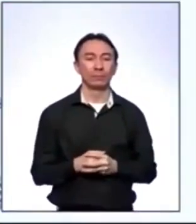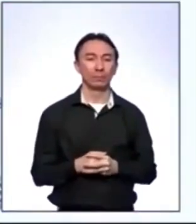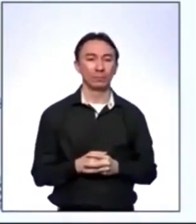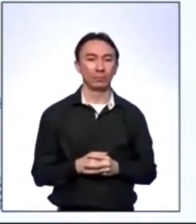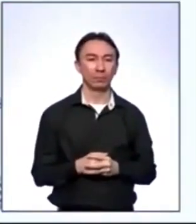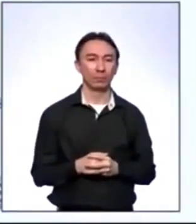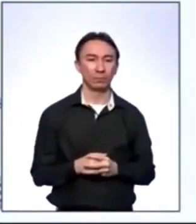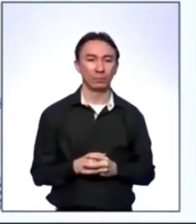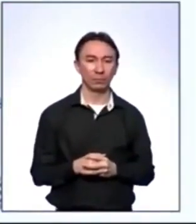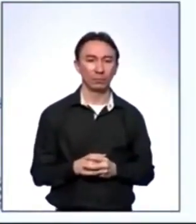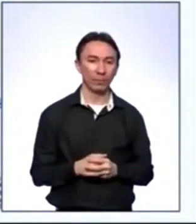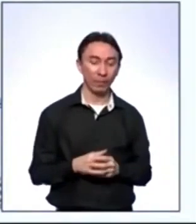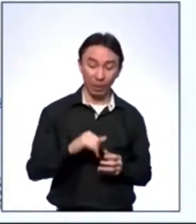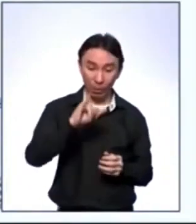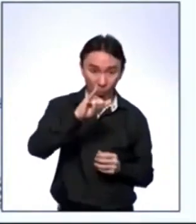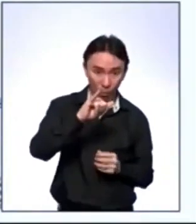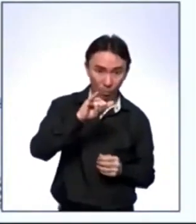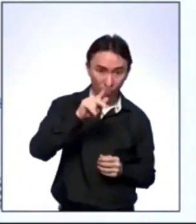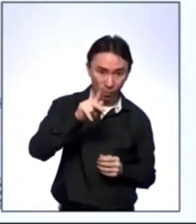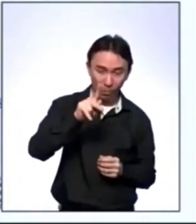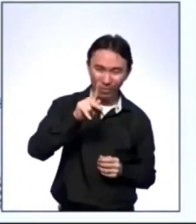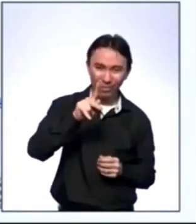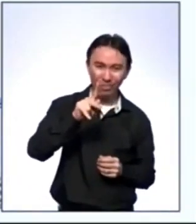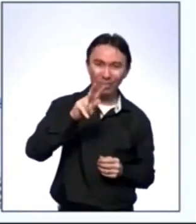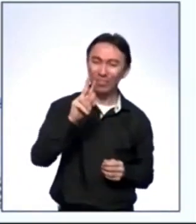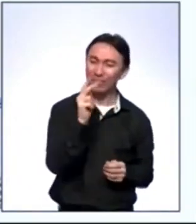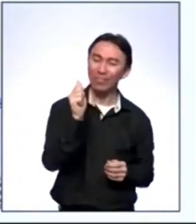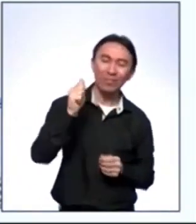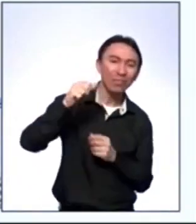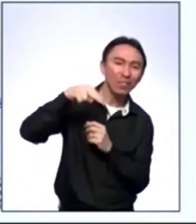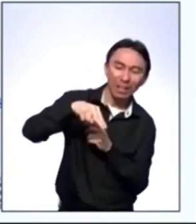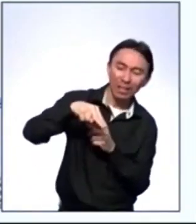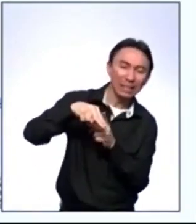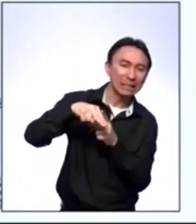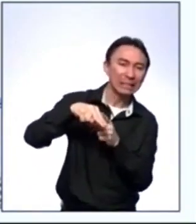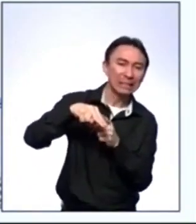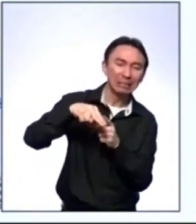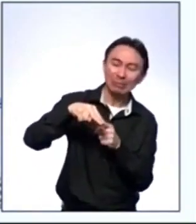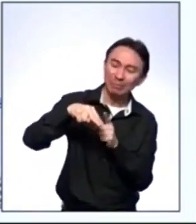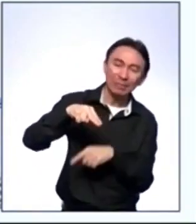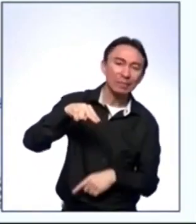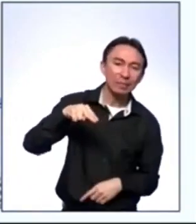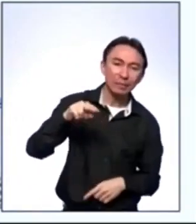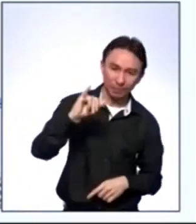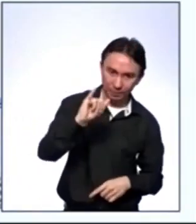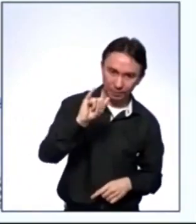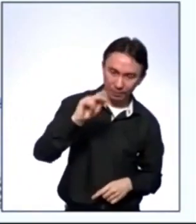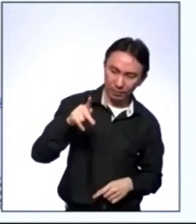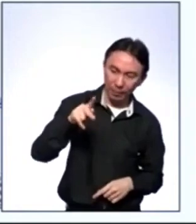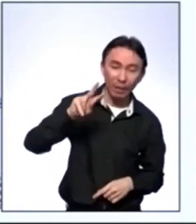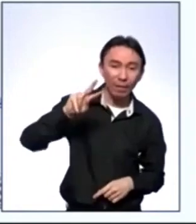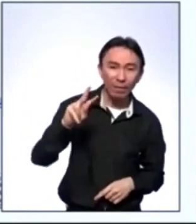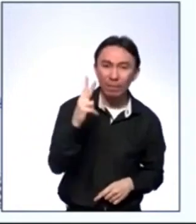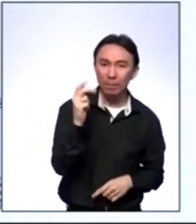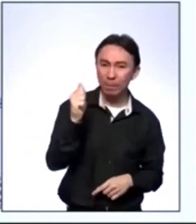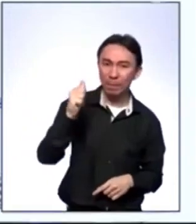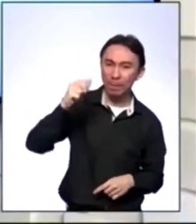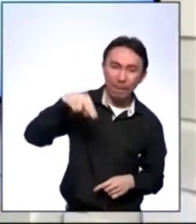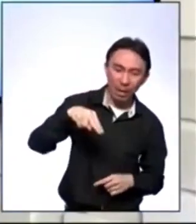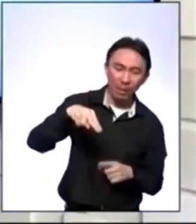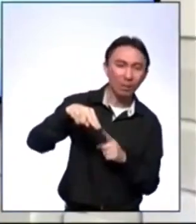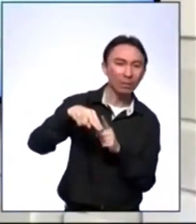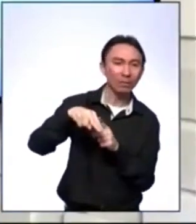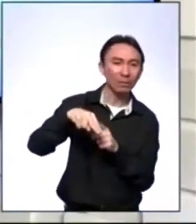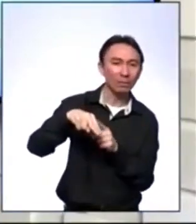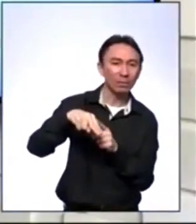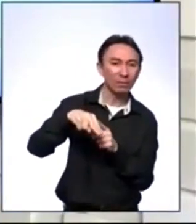Segundo o IPAM, o pessoal fala IFAM, eu não vejo muito sentido não, viu? Transformar